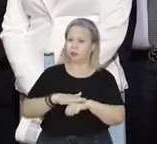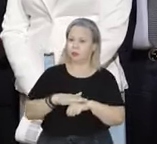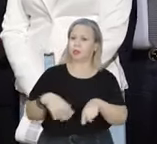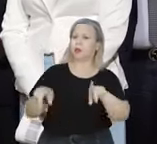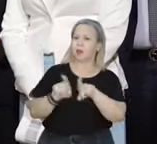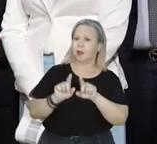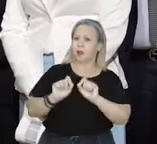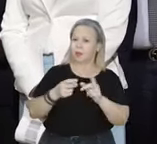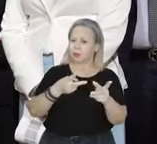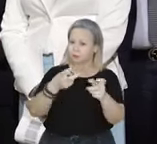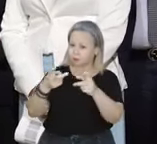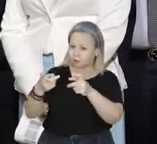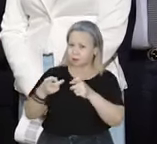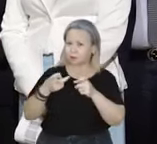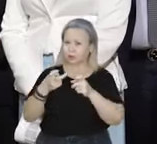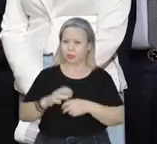a mesma visão